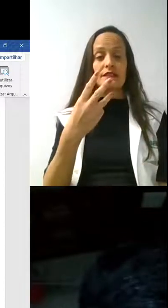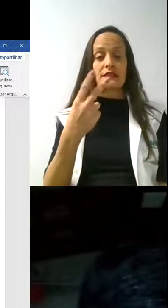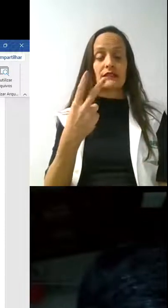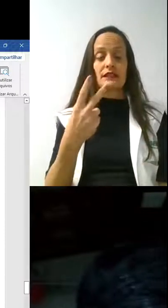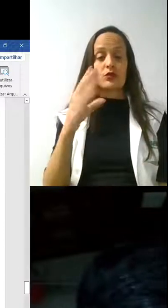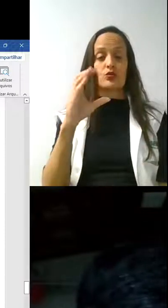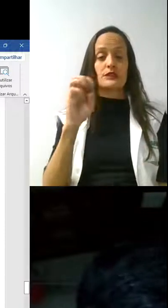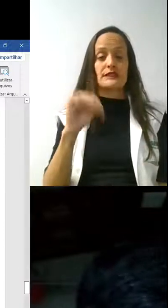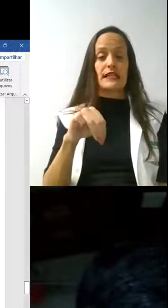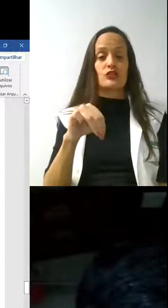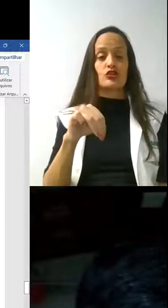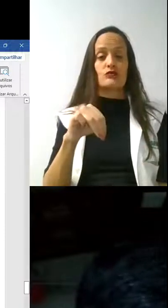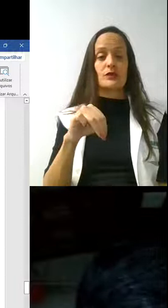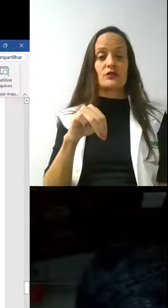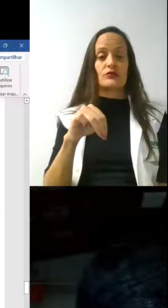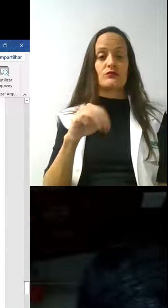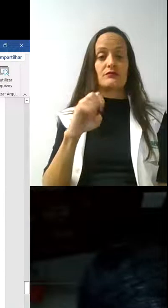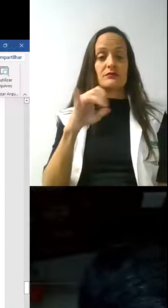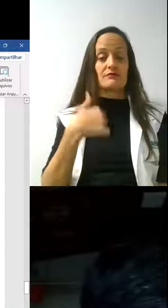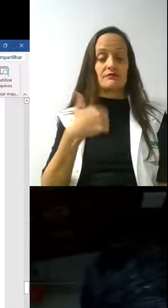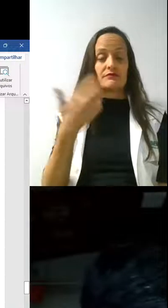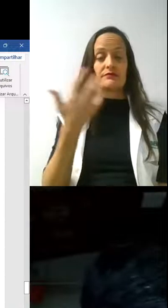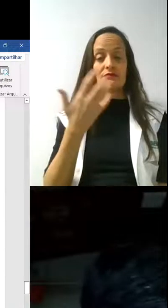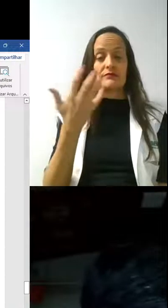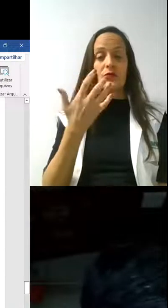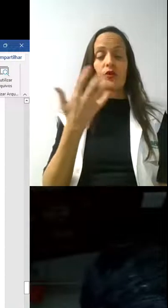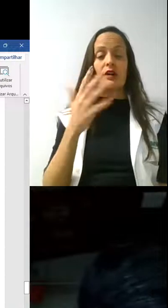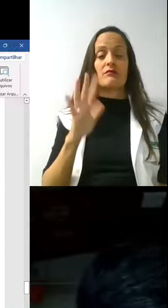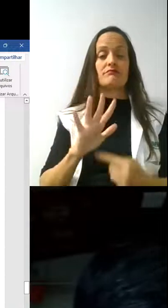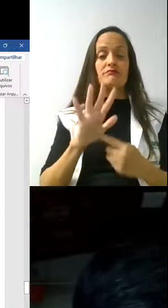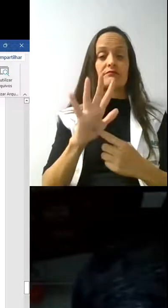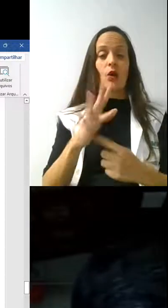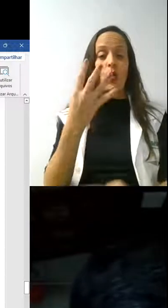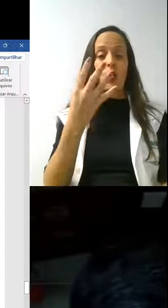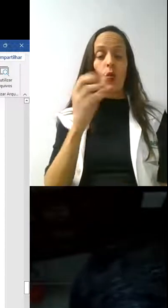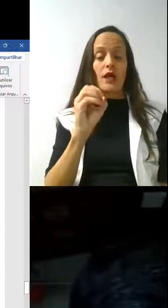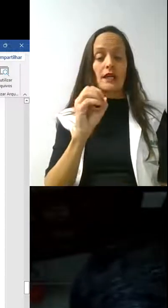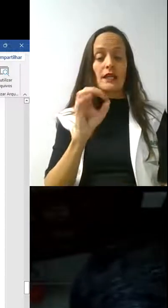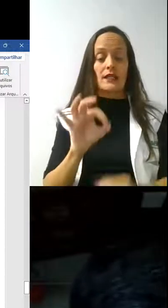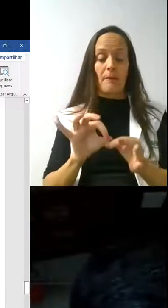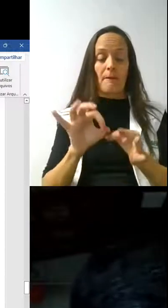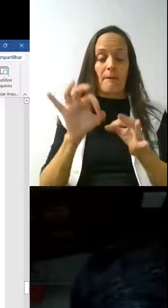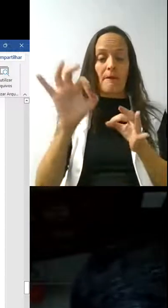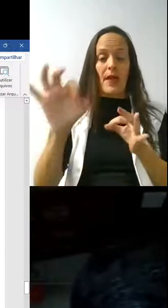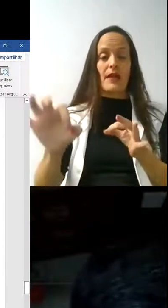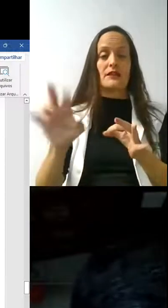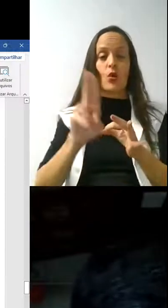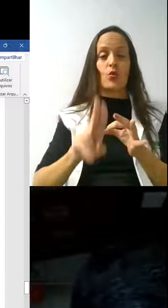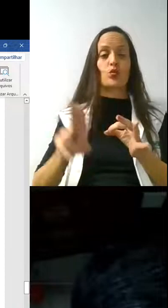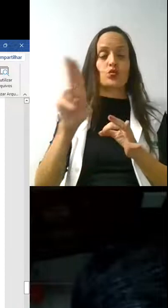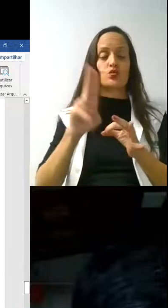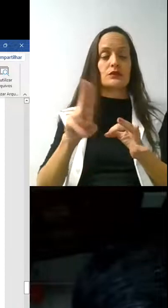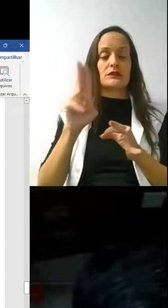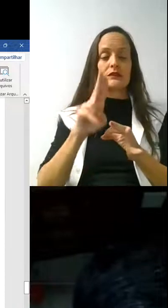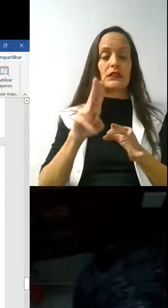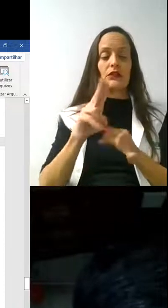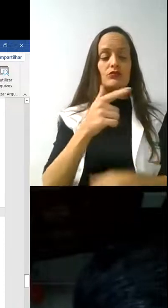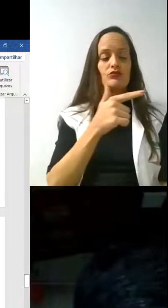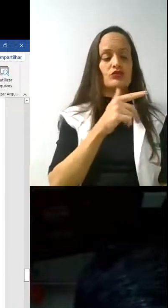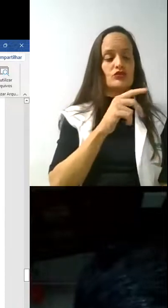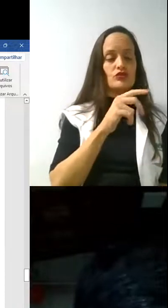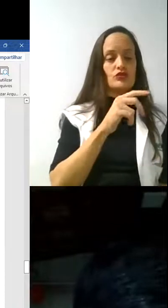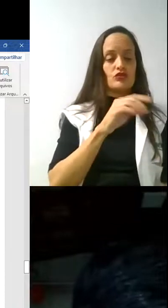centímetros. Né? Então, se eu quero representar 40 metros no papel, usando a escala de 1 para 25, o tamanho